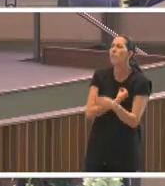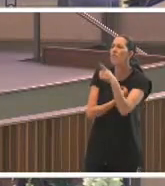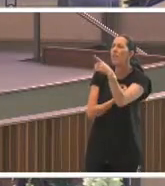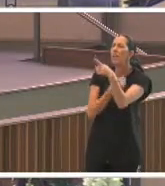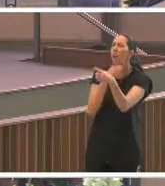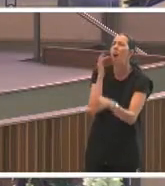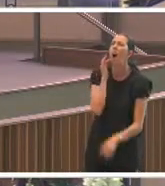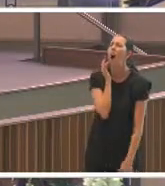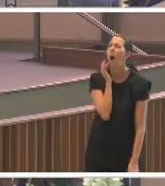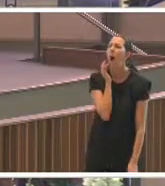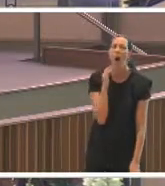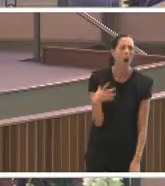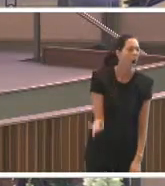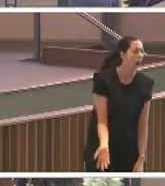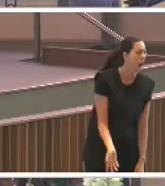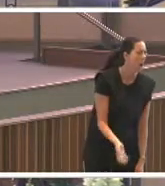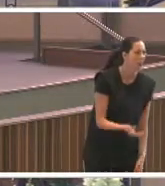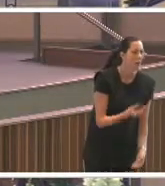Deus.